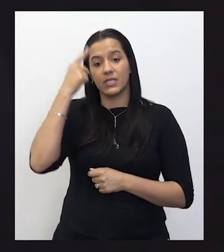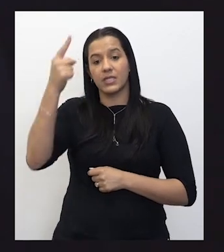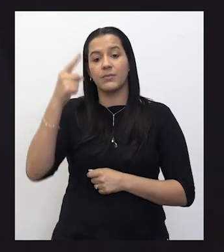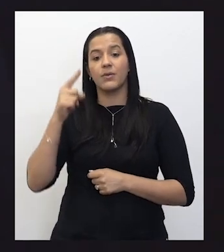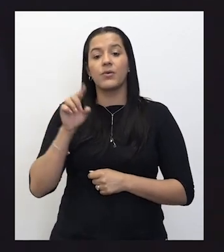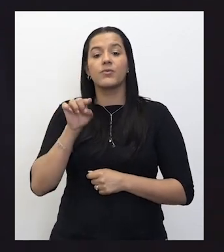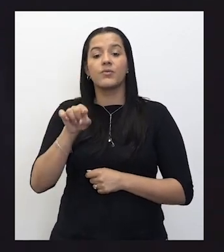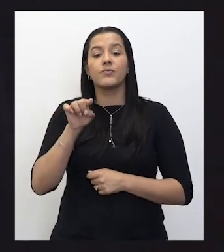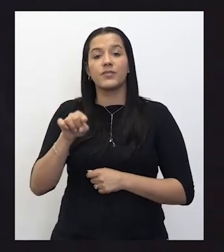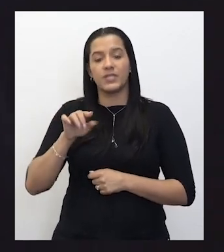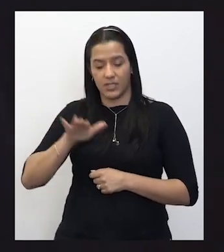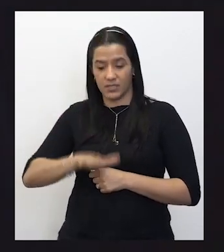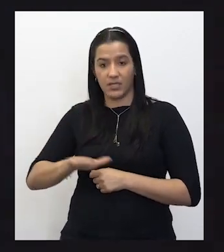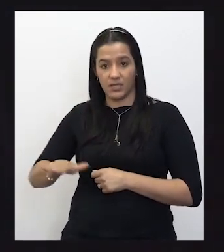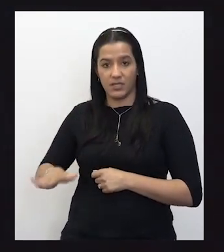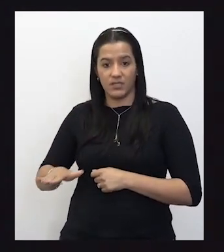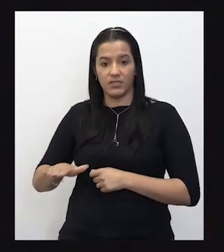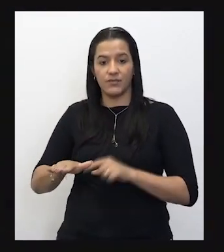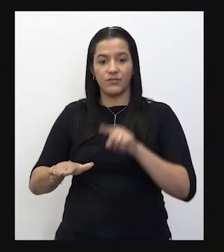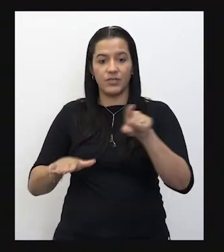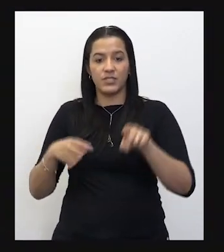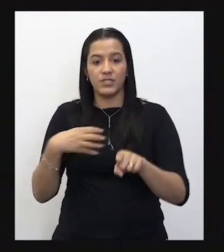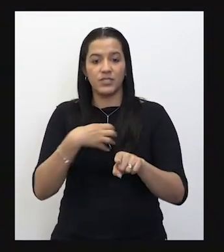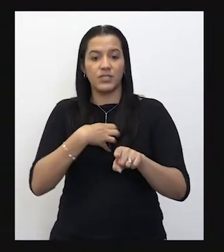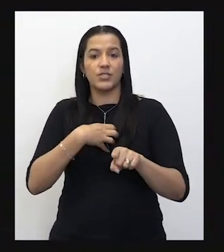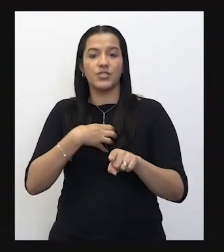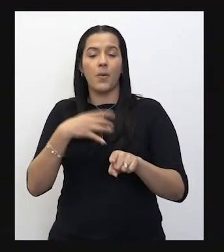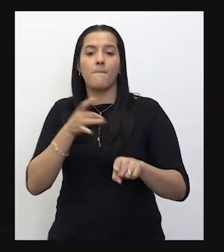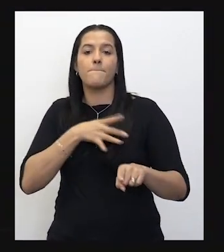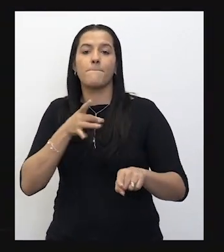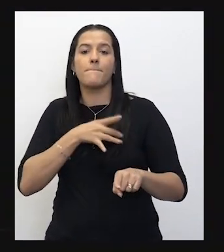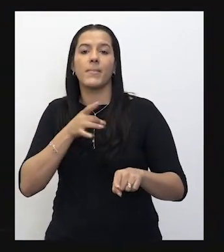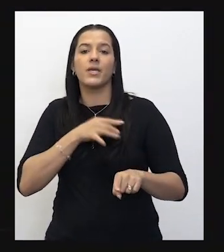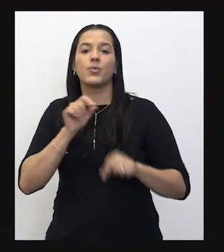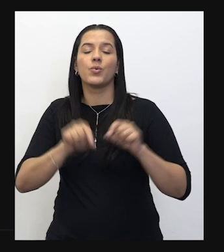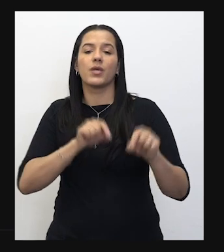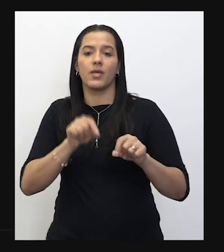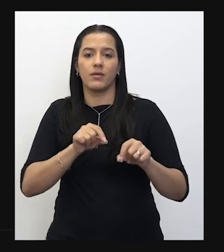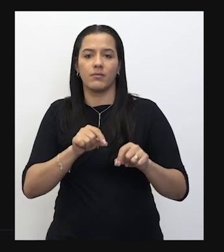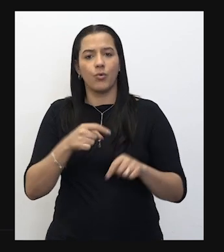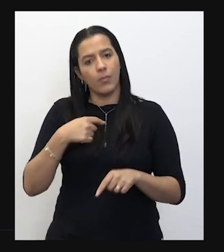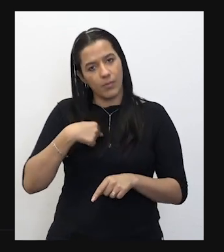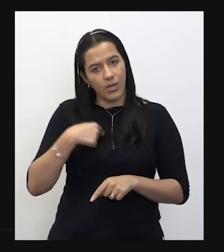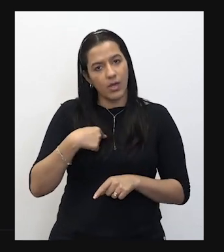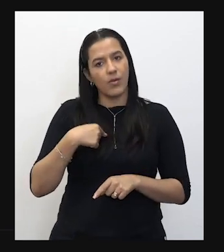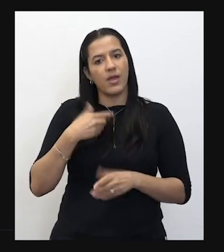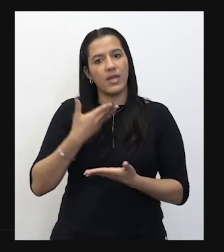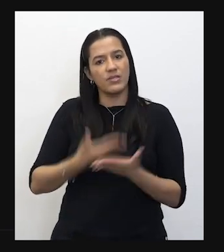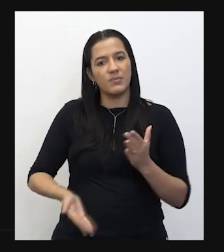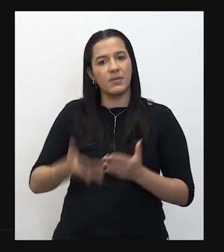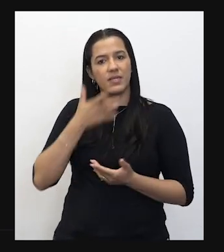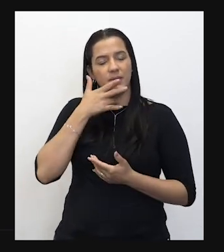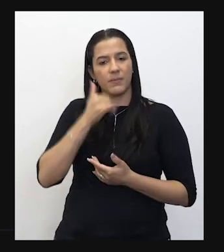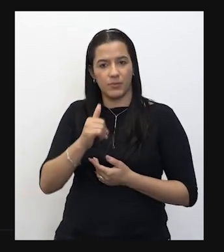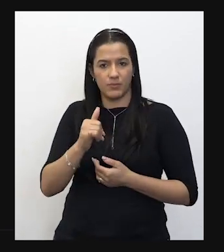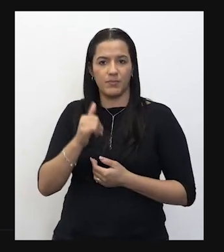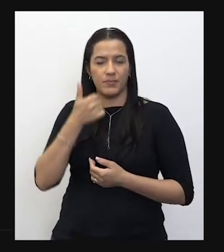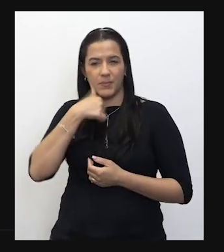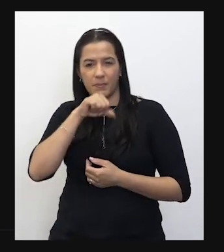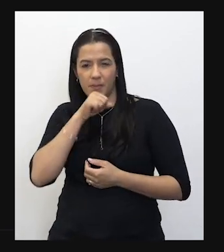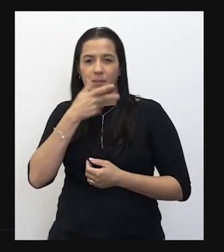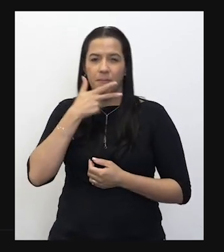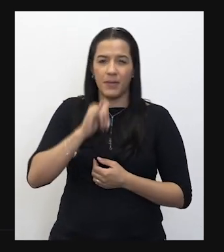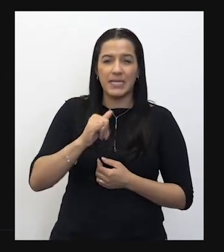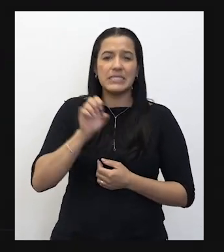vocês tinham quando vocês eram crianças, mas o meu maior medo era perder meus pais. Eu ficava pensando como é que seria a minha vida se meus